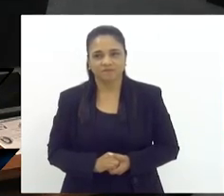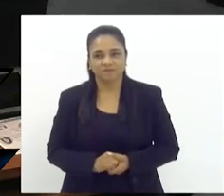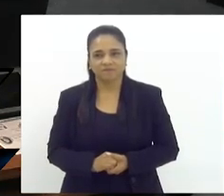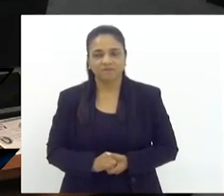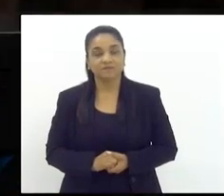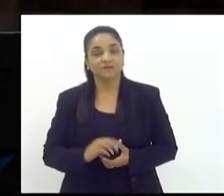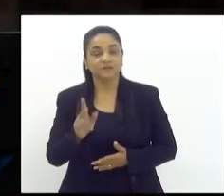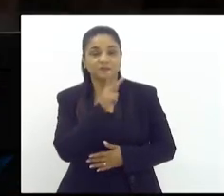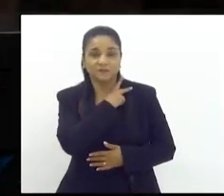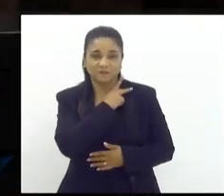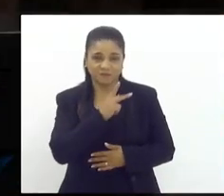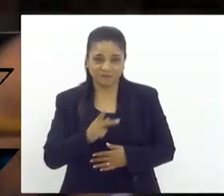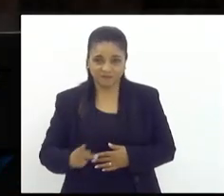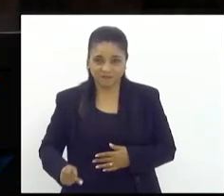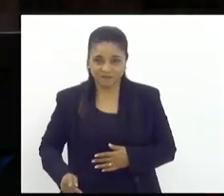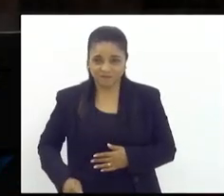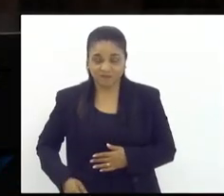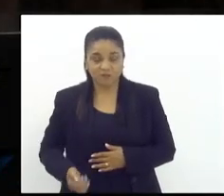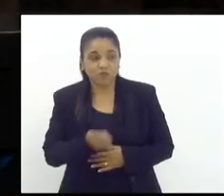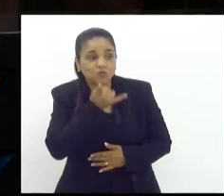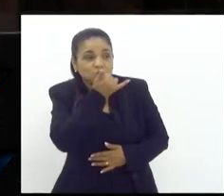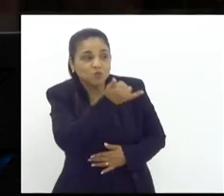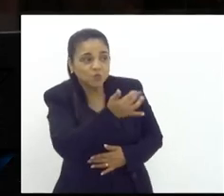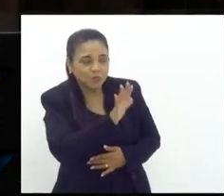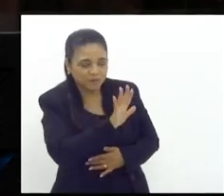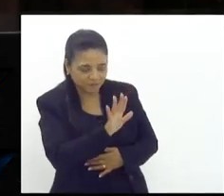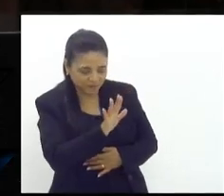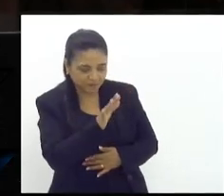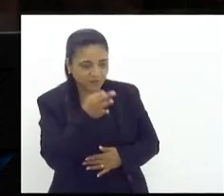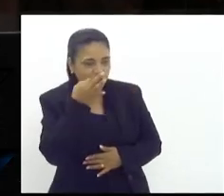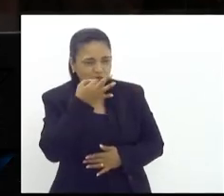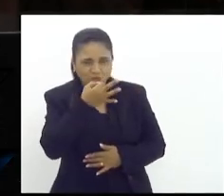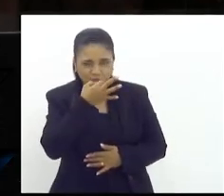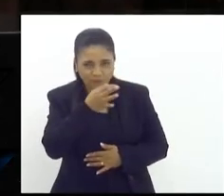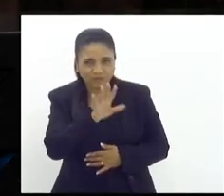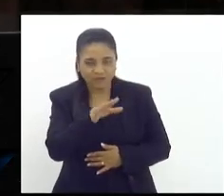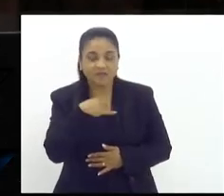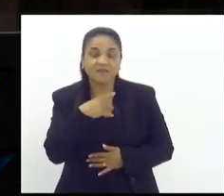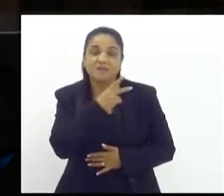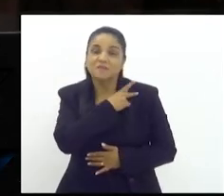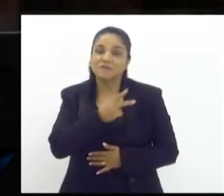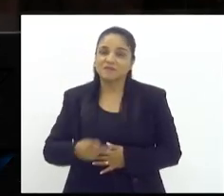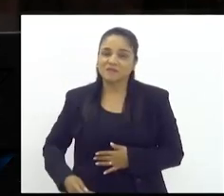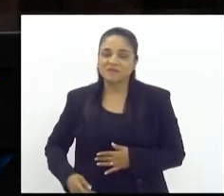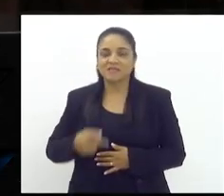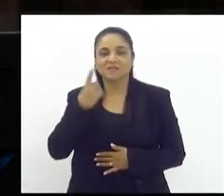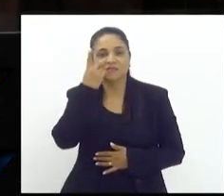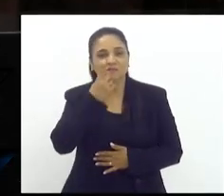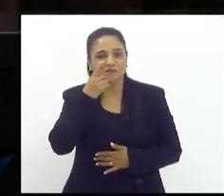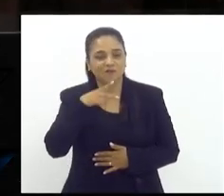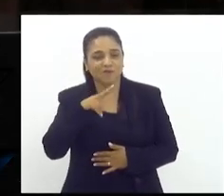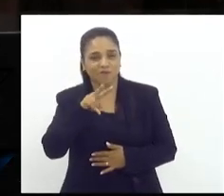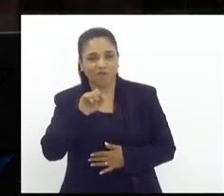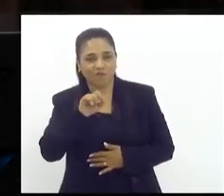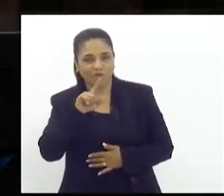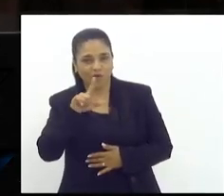senhora Presidente Opa desculpe senhor presidente Val da Ceasa